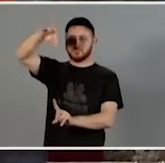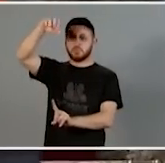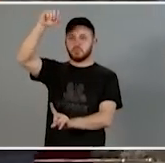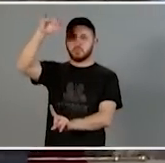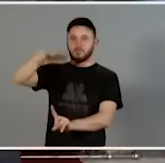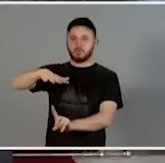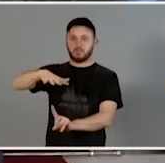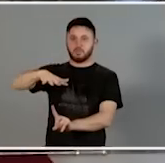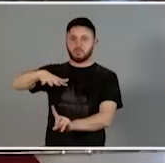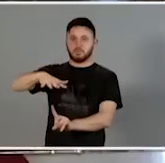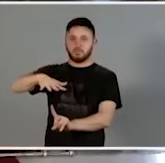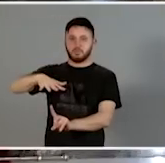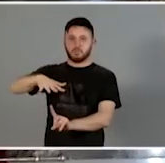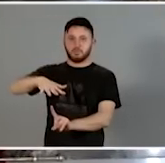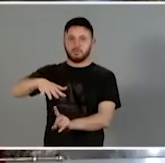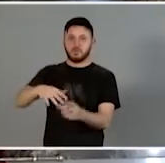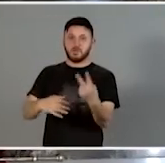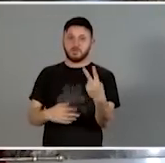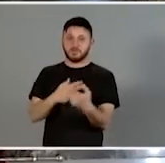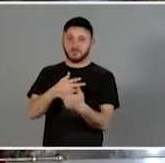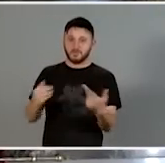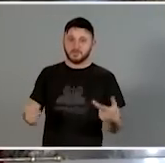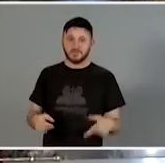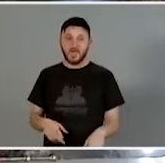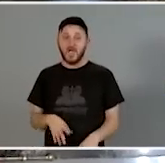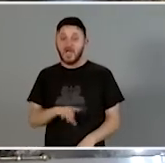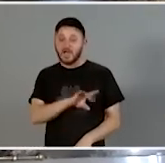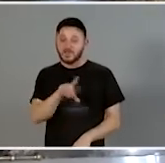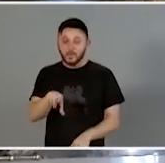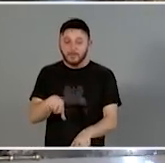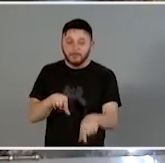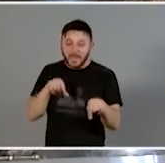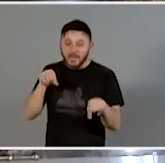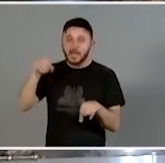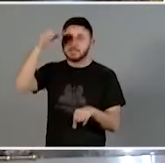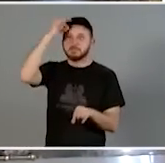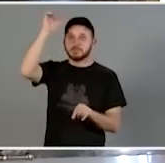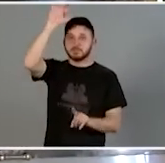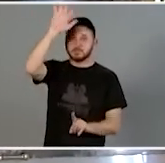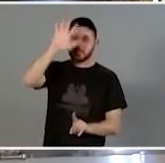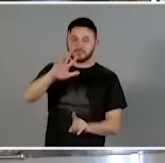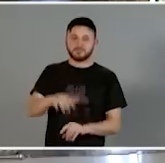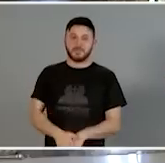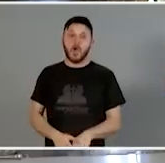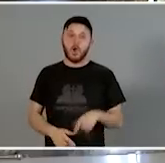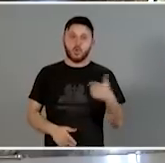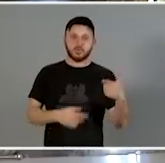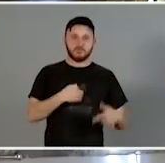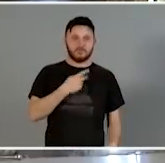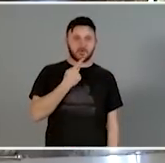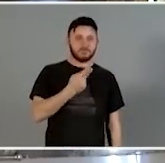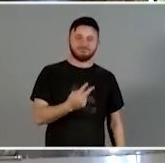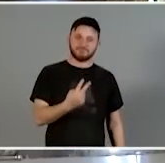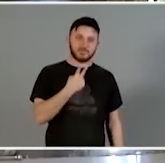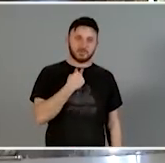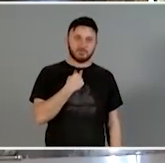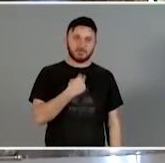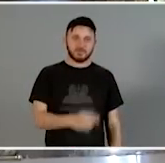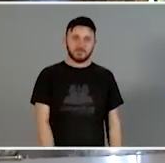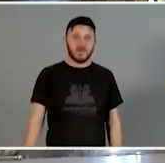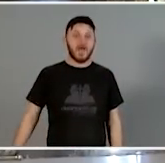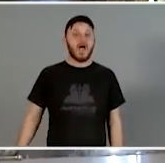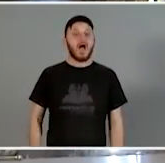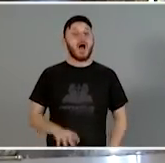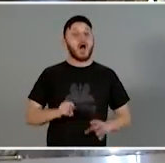duas, não, né? Meu filho. As duas. Aqui, não dá, padre. O que que você pegou? Seguir carreira de artista.